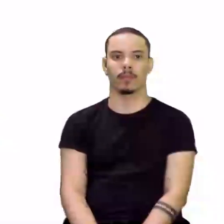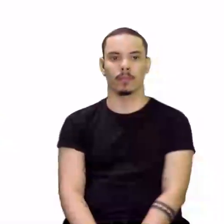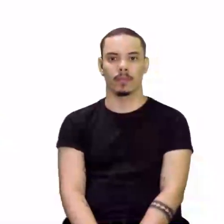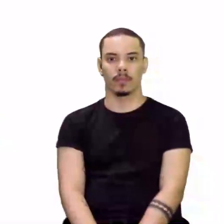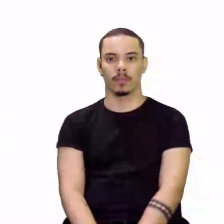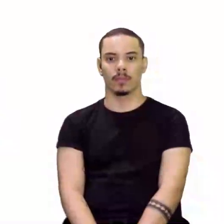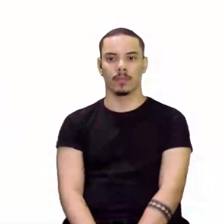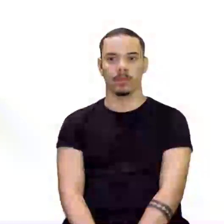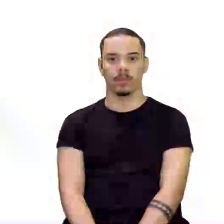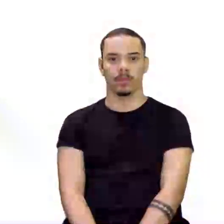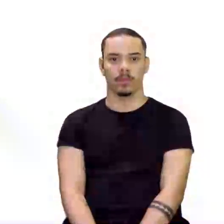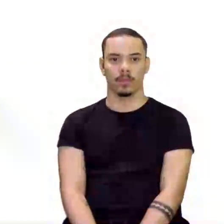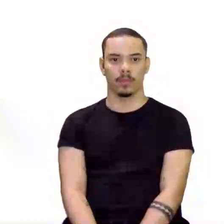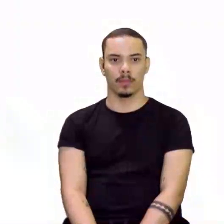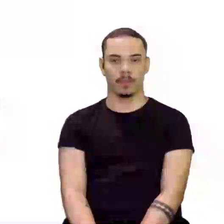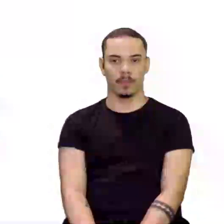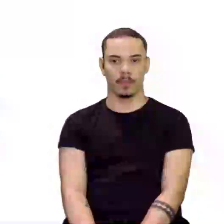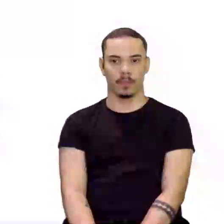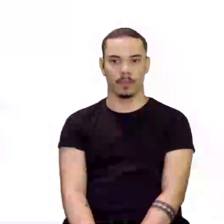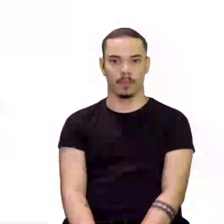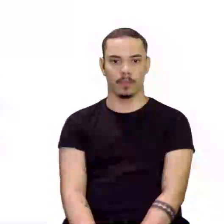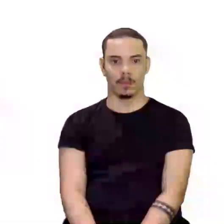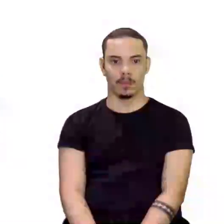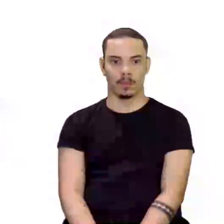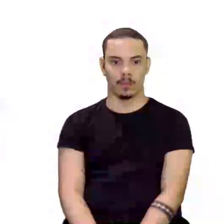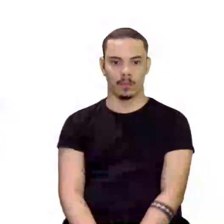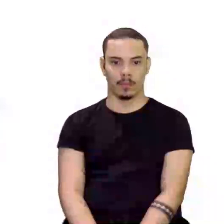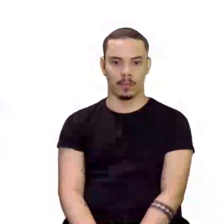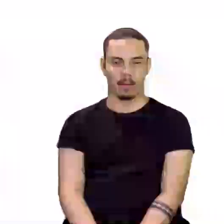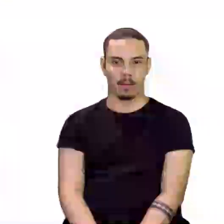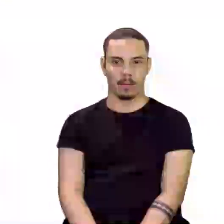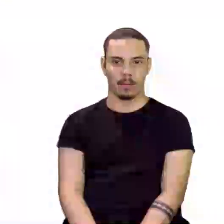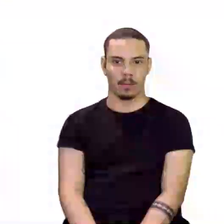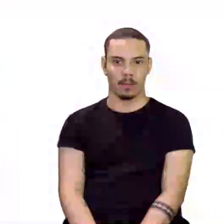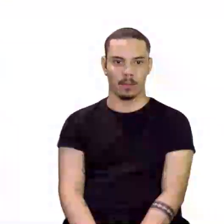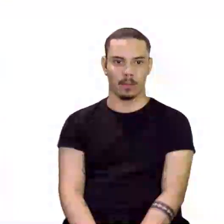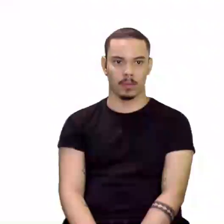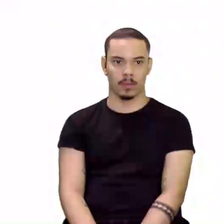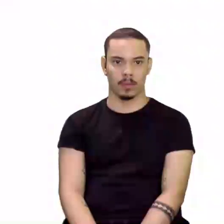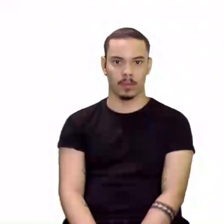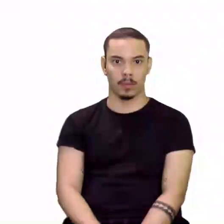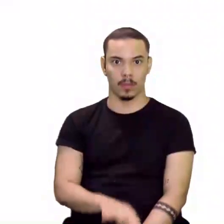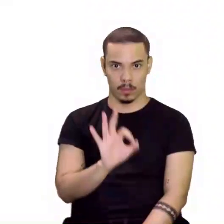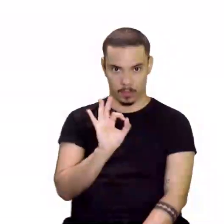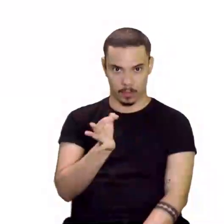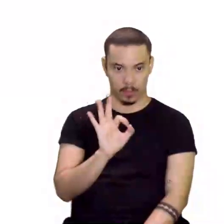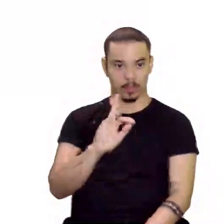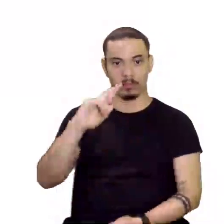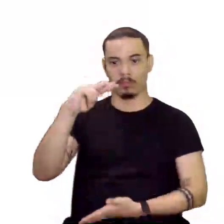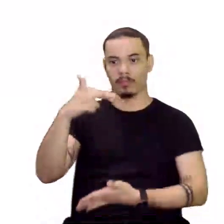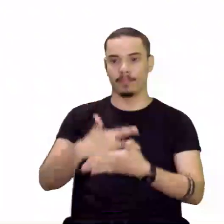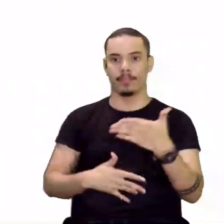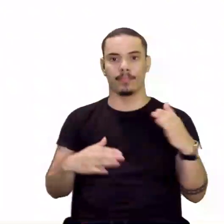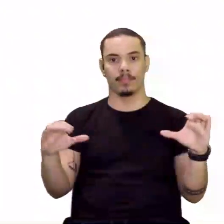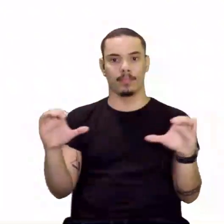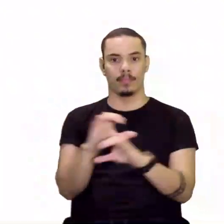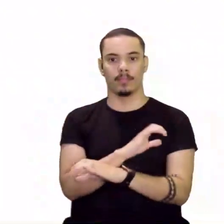o solo. Ok? Mostrando a ação antrópica. Tá? E